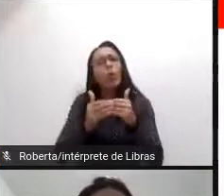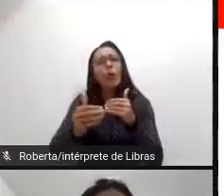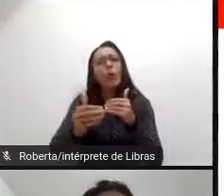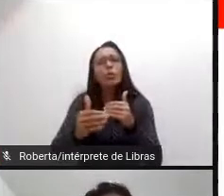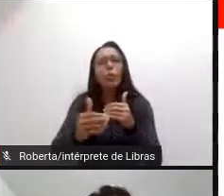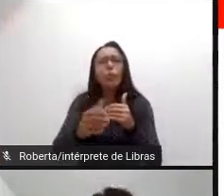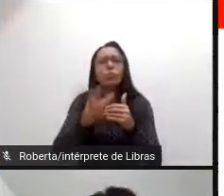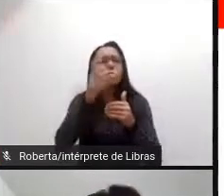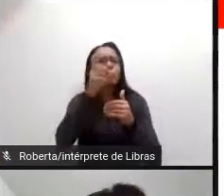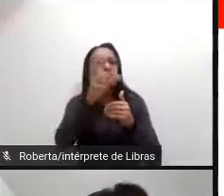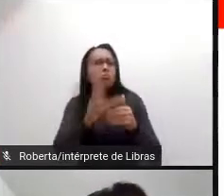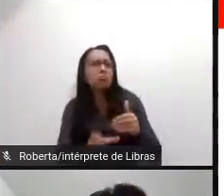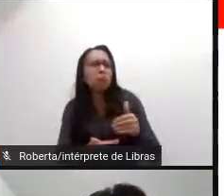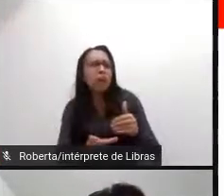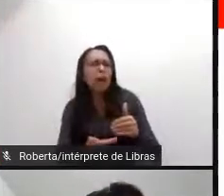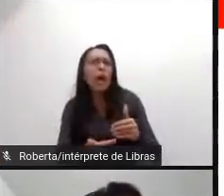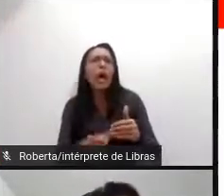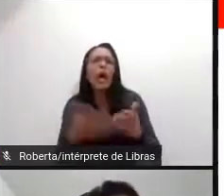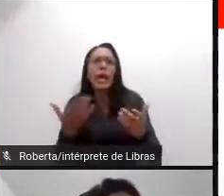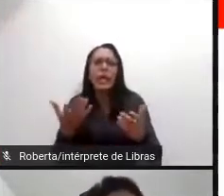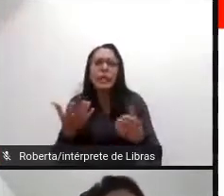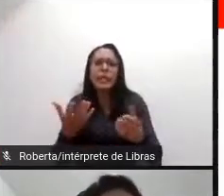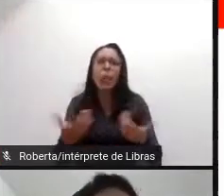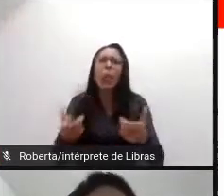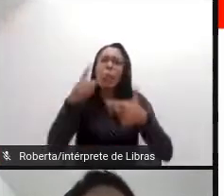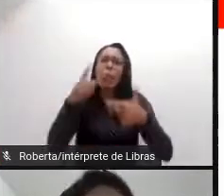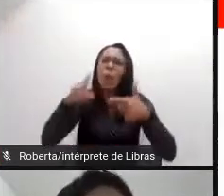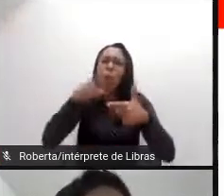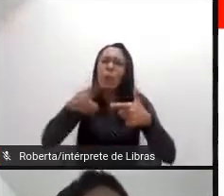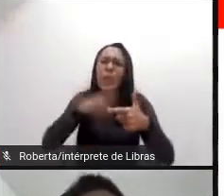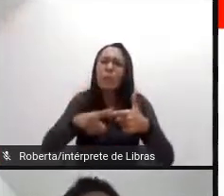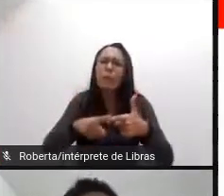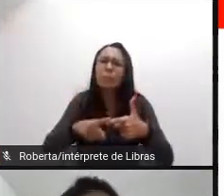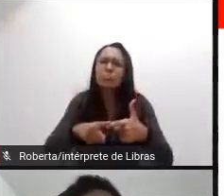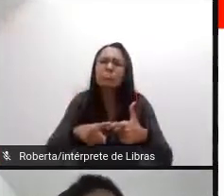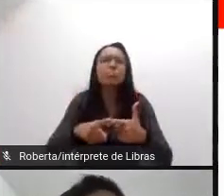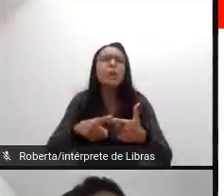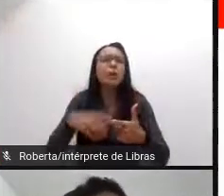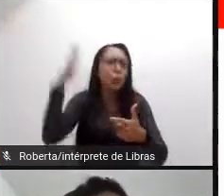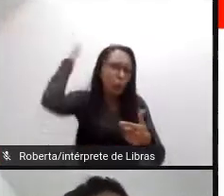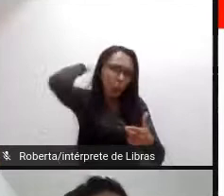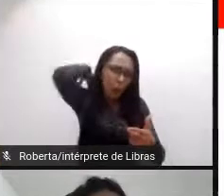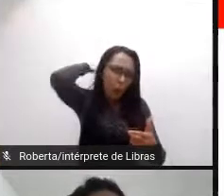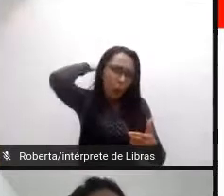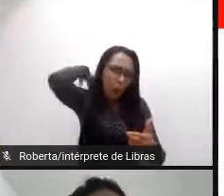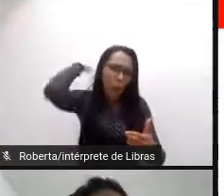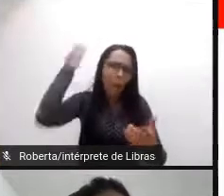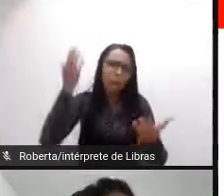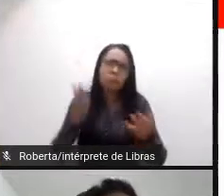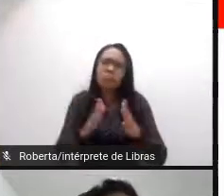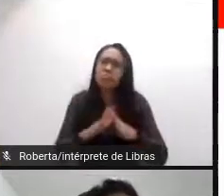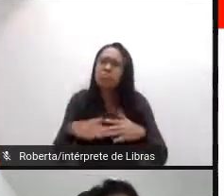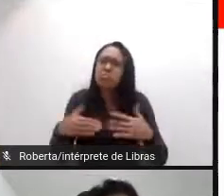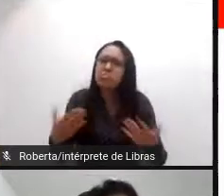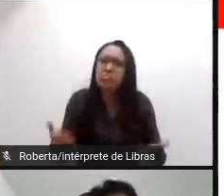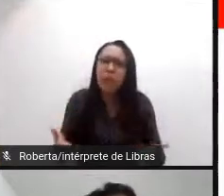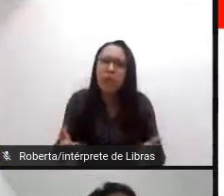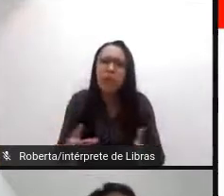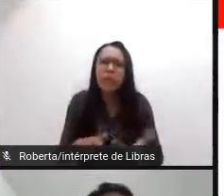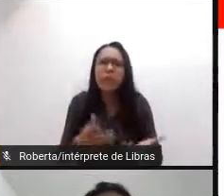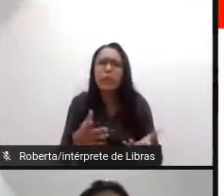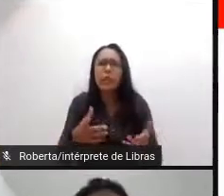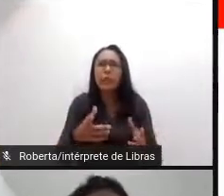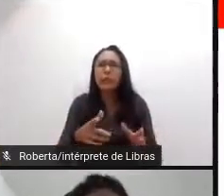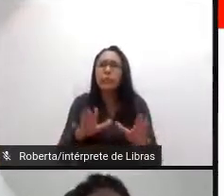pneumonia bastante característica. Era uma pneumonia que não era presente em outras doenças,